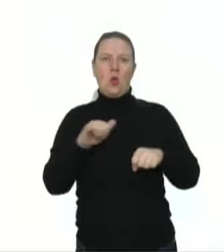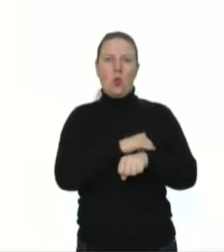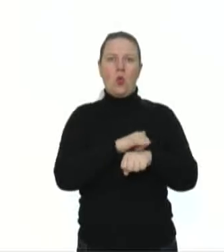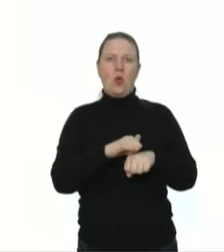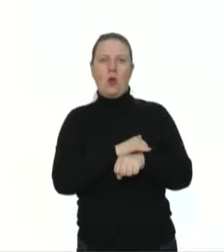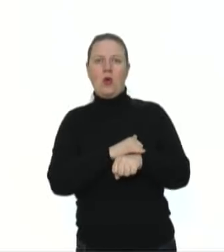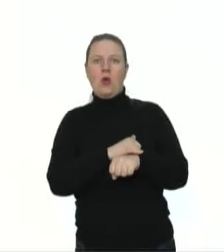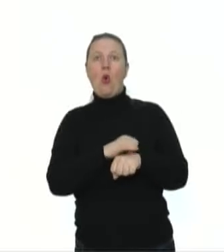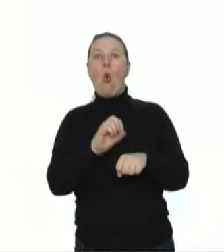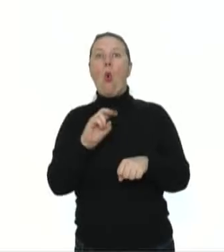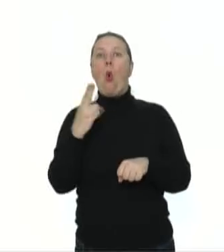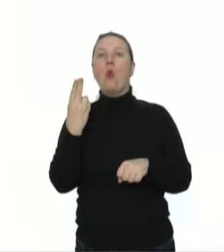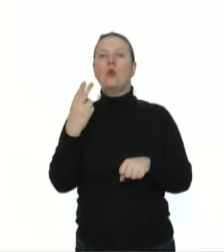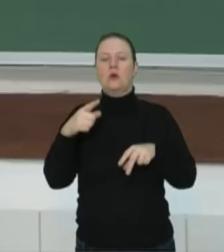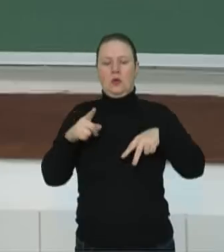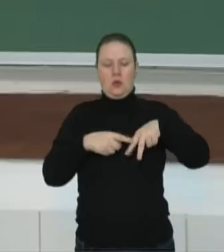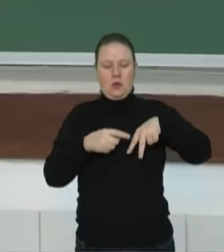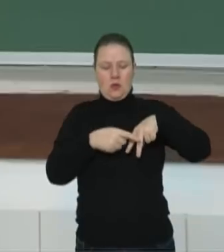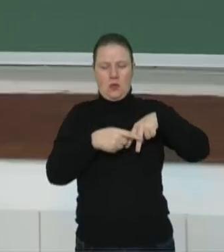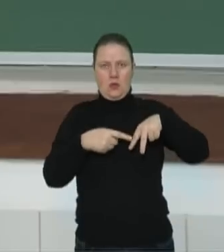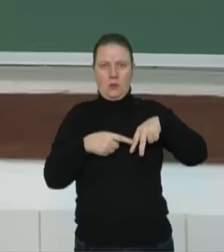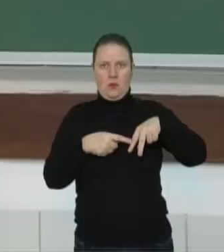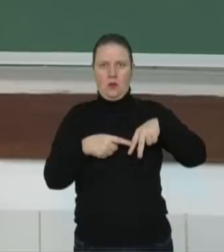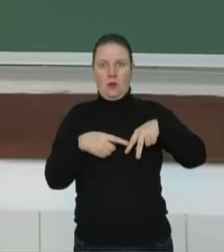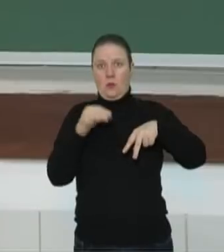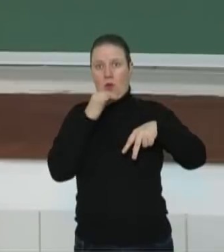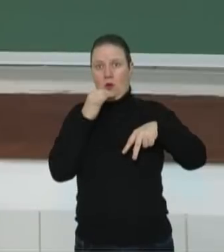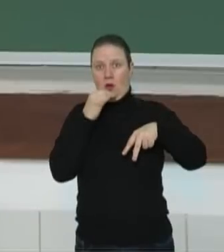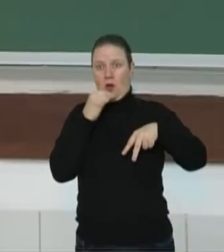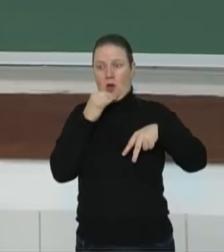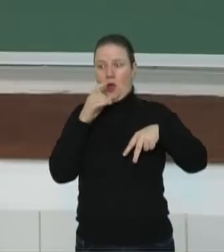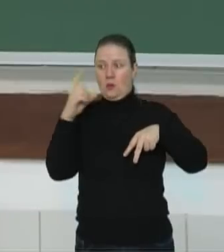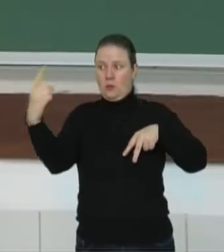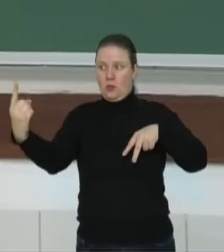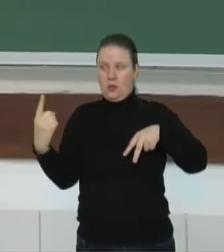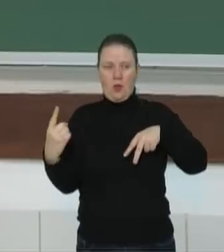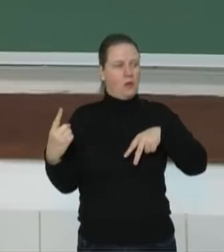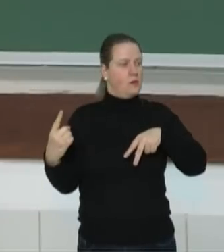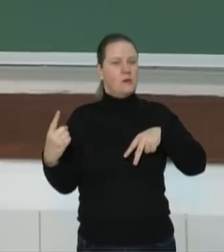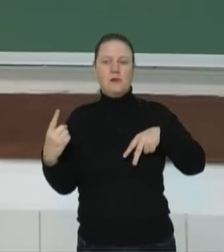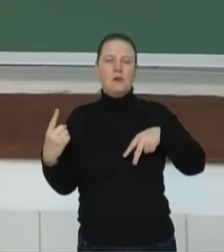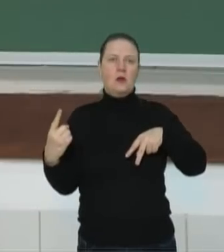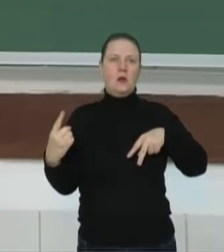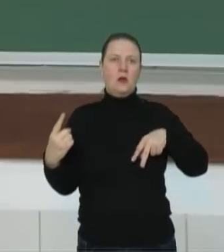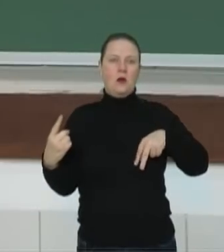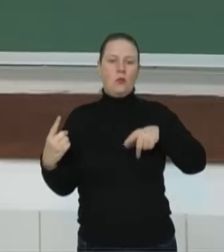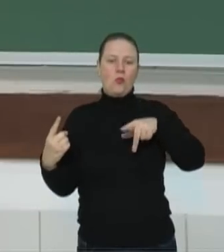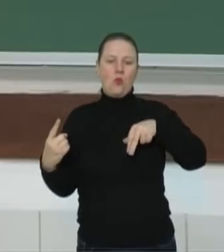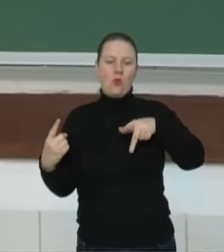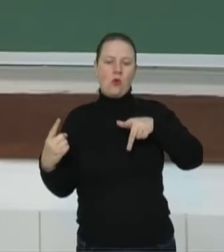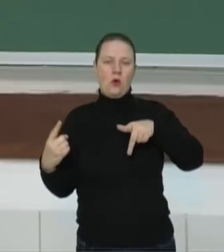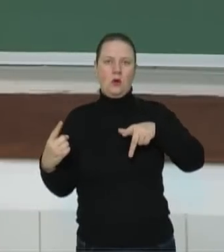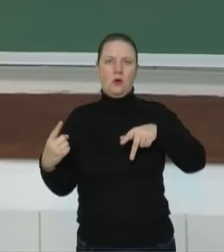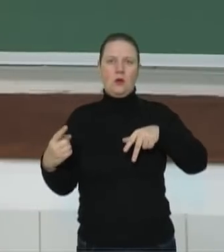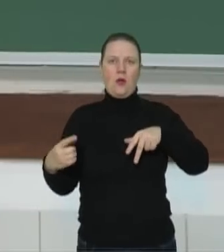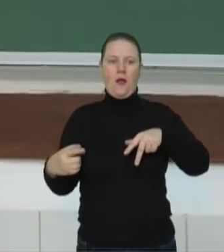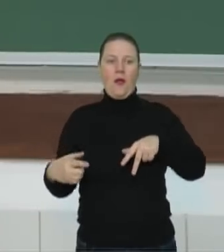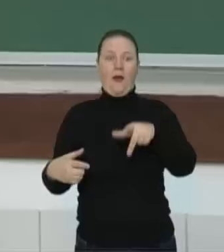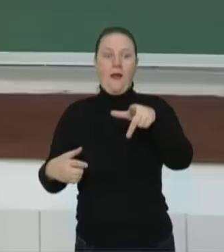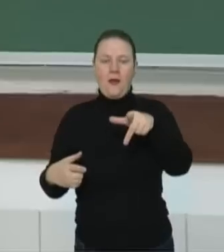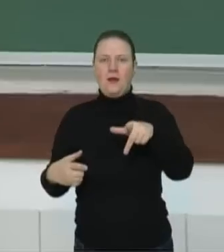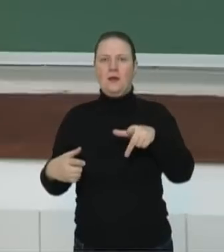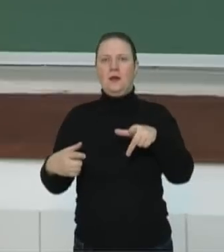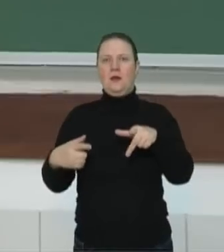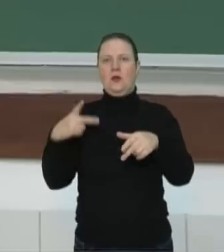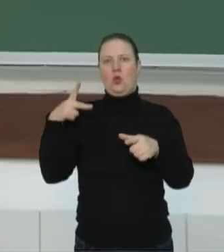a perna. O que é isso? O jogador adversário fez um passe e eu vou lá e coloco a minha perna na frente